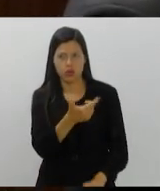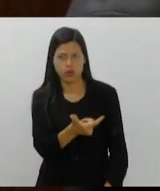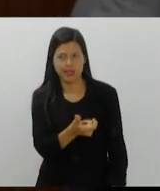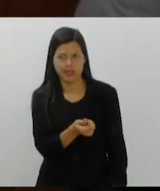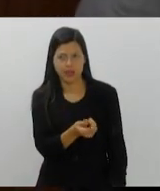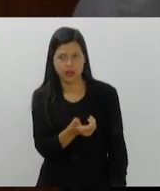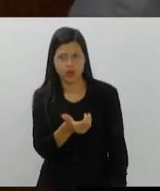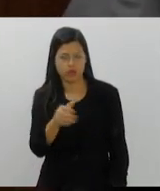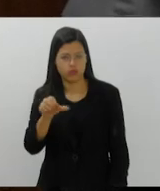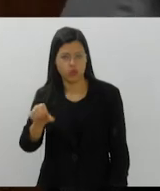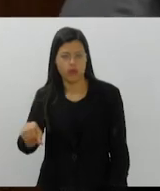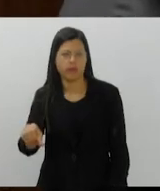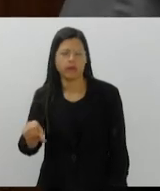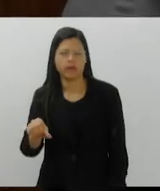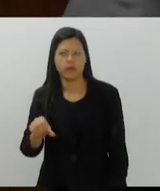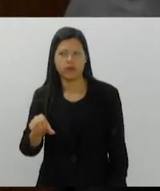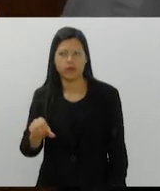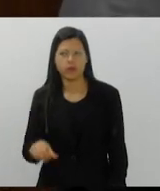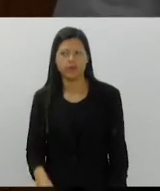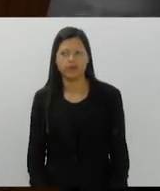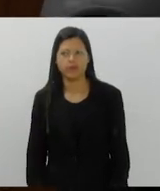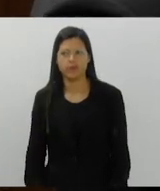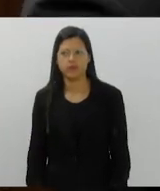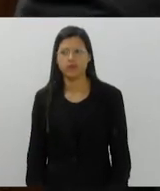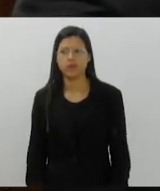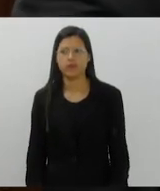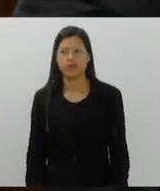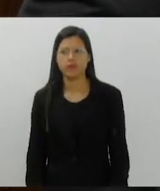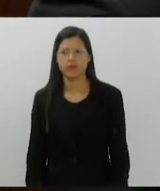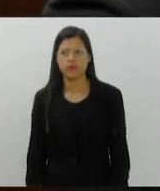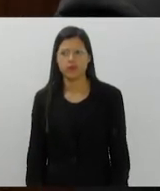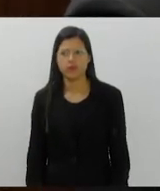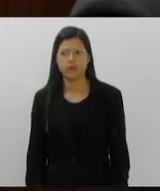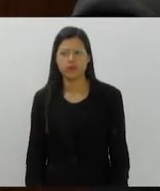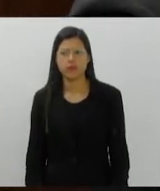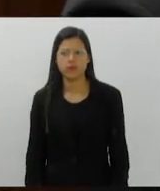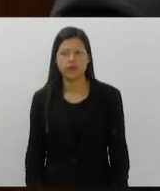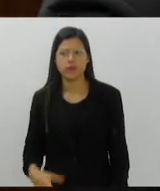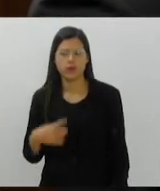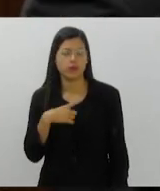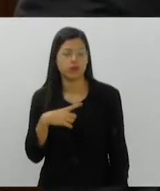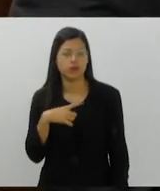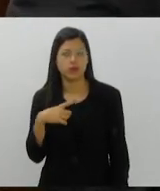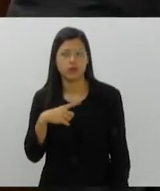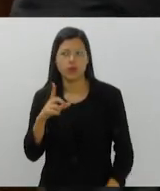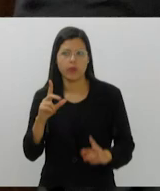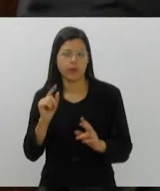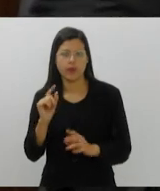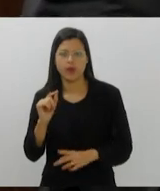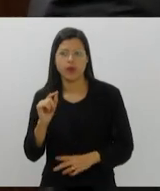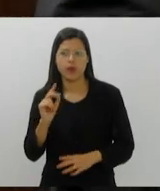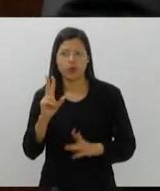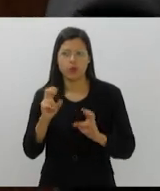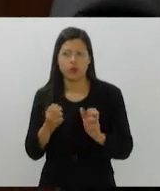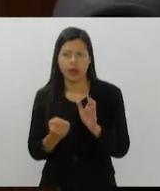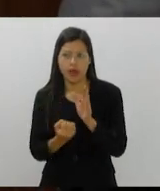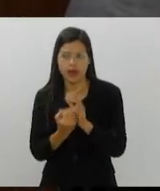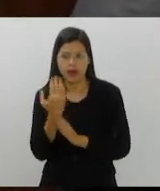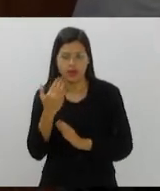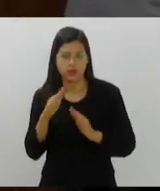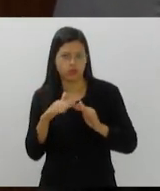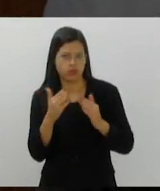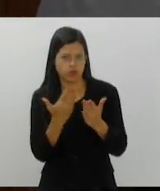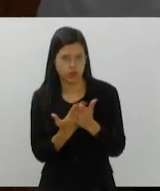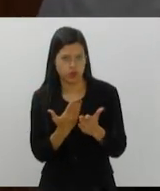2019, quando vinha à baila a questão da criação de colégios